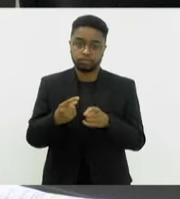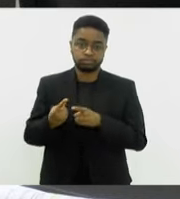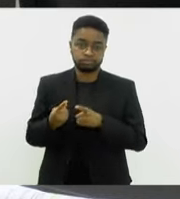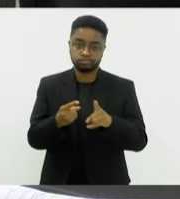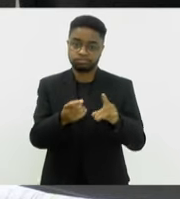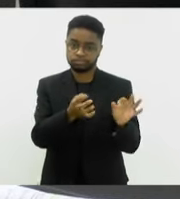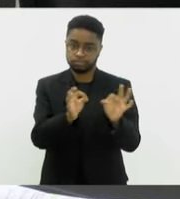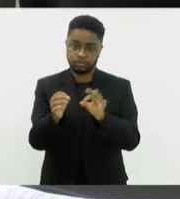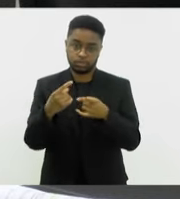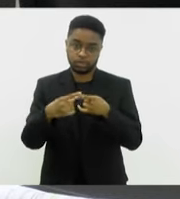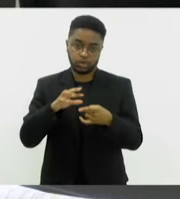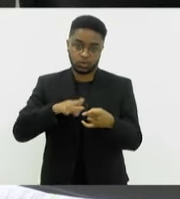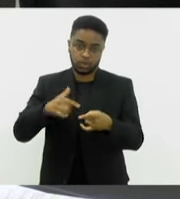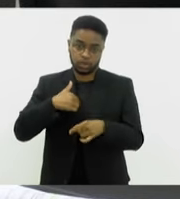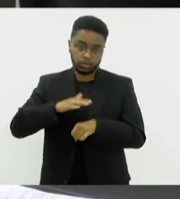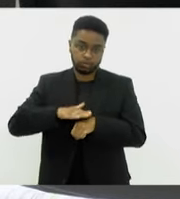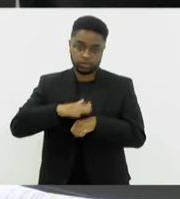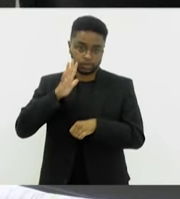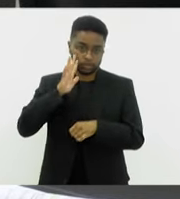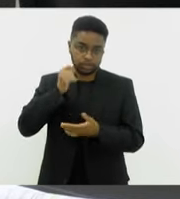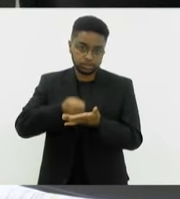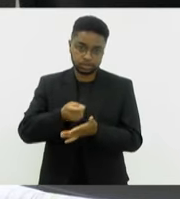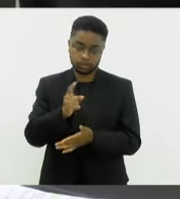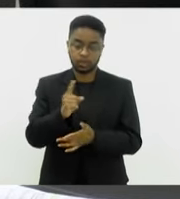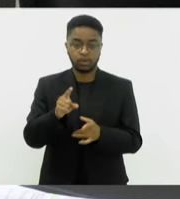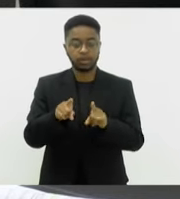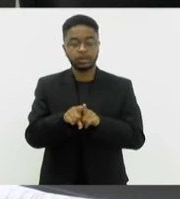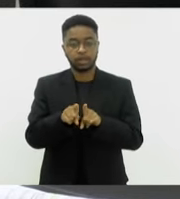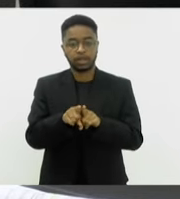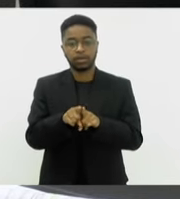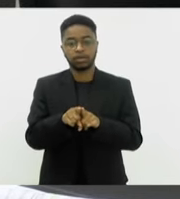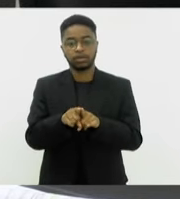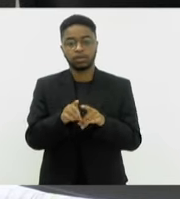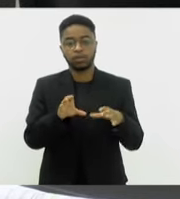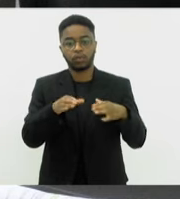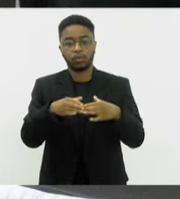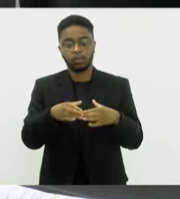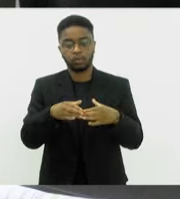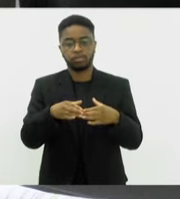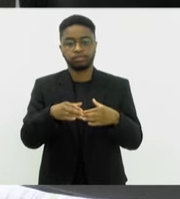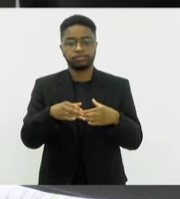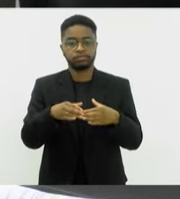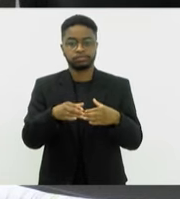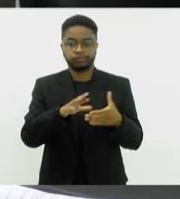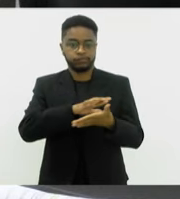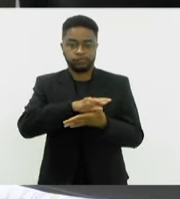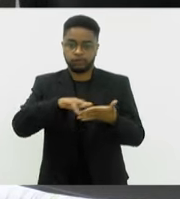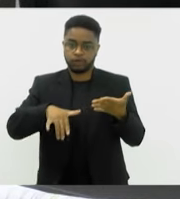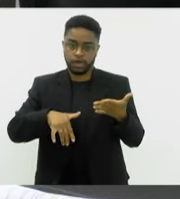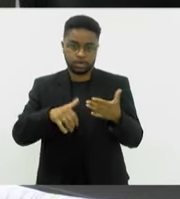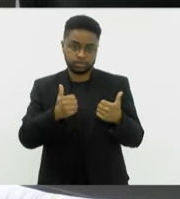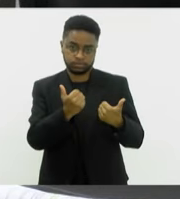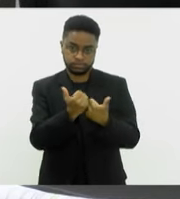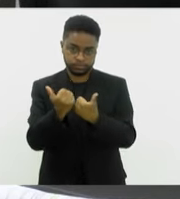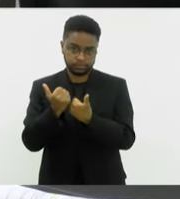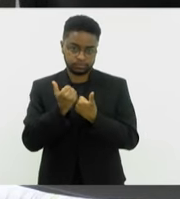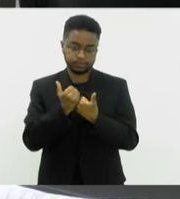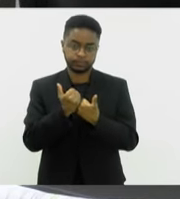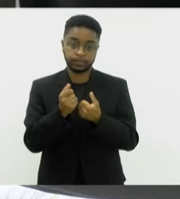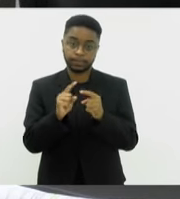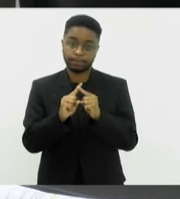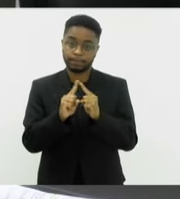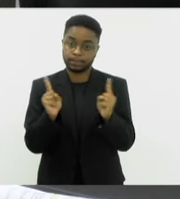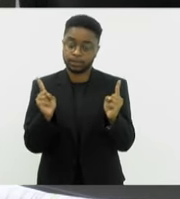decisão não foi minha, foi uma decisão colegiada por diversas vertentes ideológicas do governo, da oposição, da esquerda, da direita.